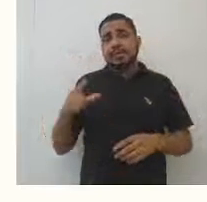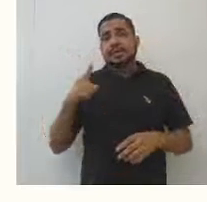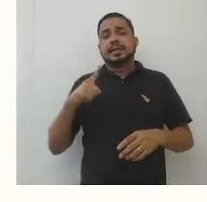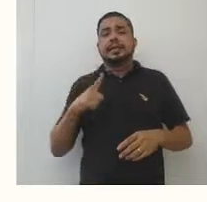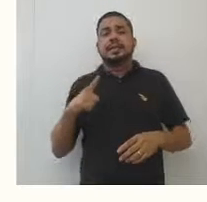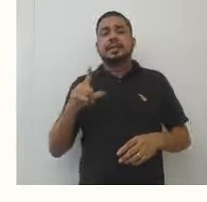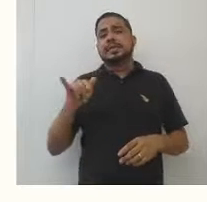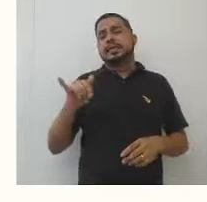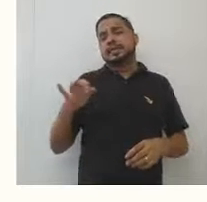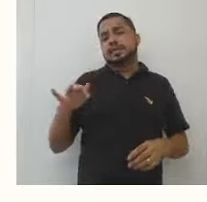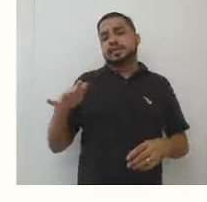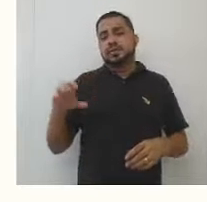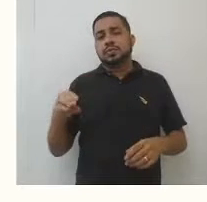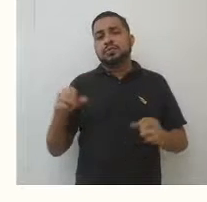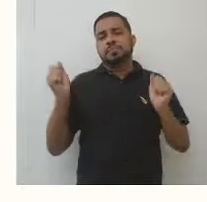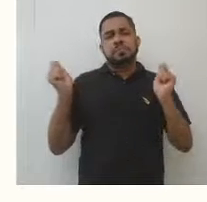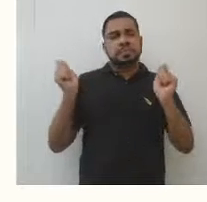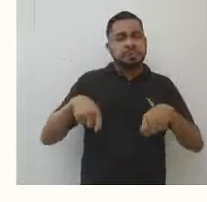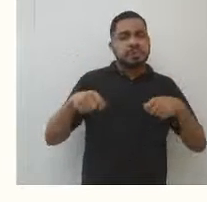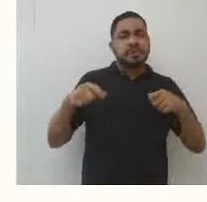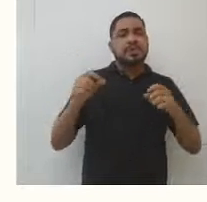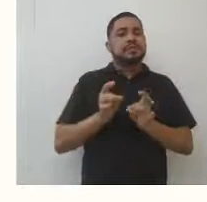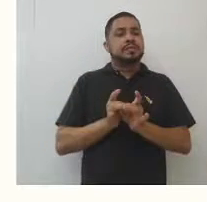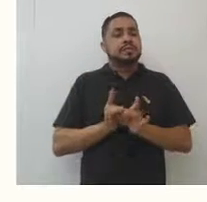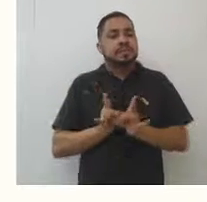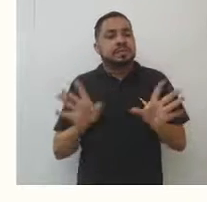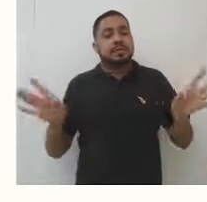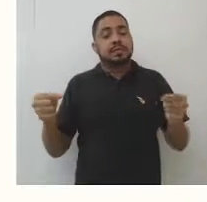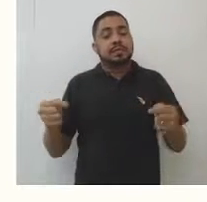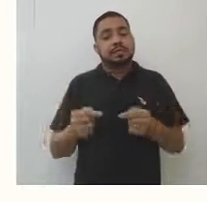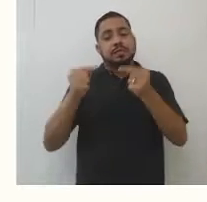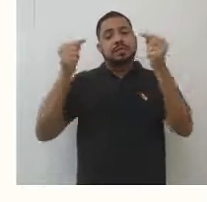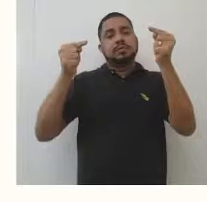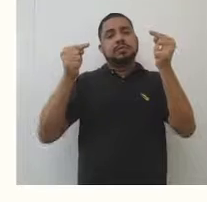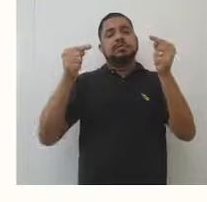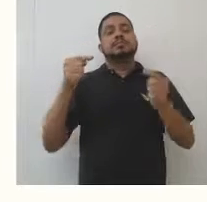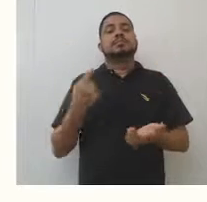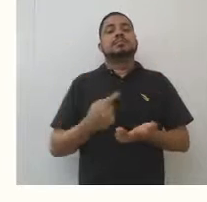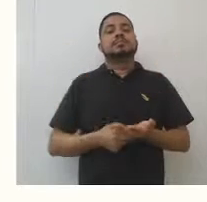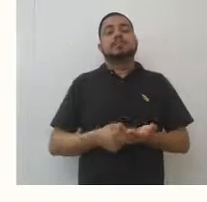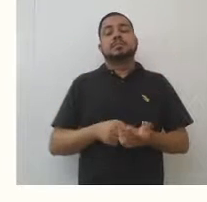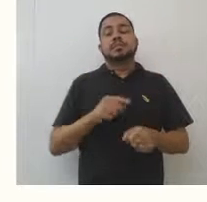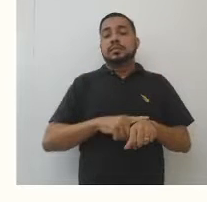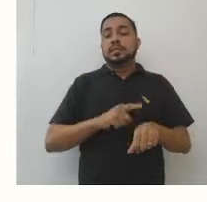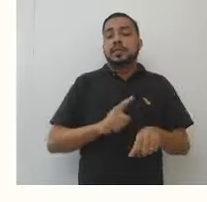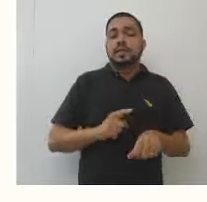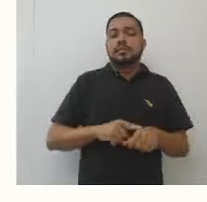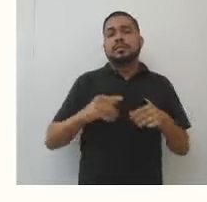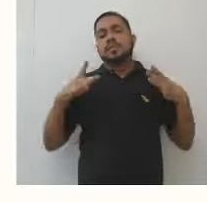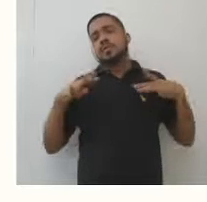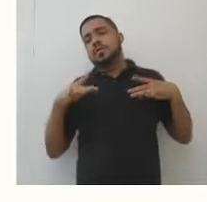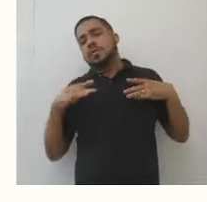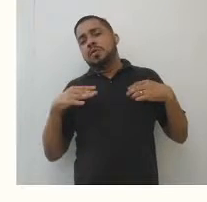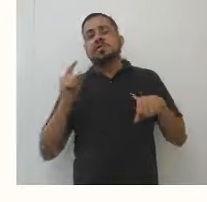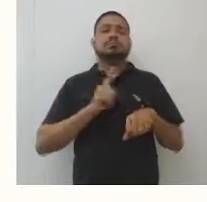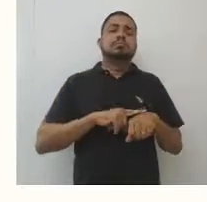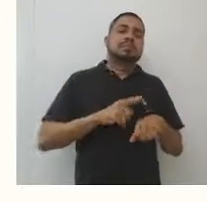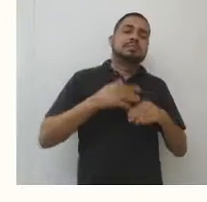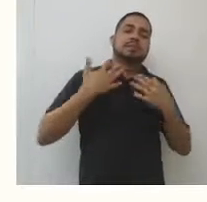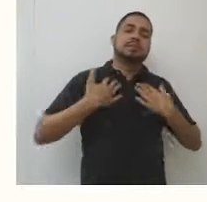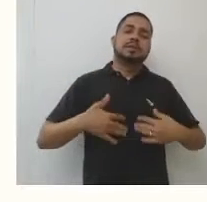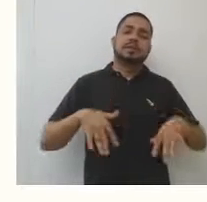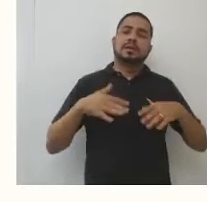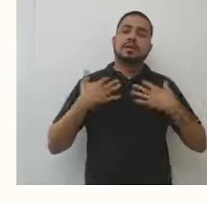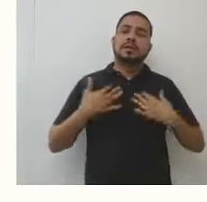lícito, ser possível, ser permitido. Corresponde ao seu tempo de folga, de passatempo, de ócio, de descanso,